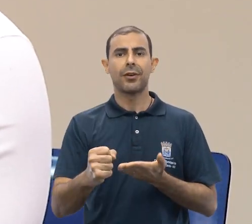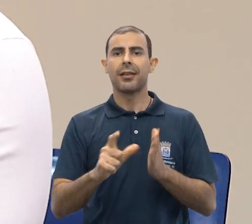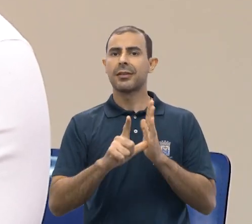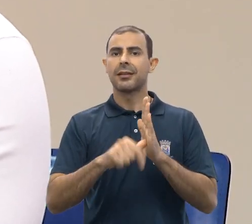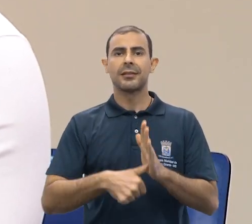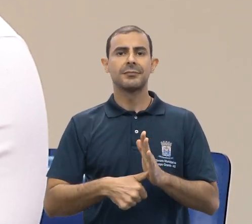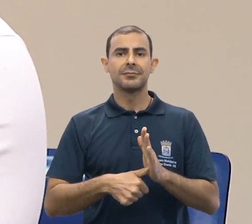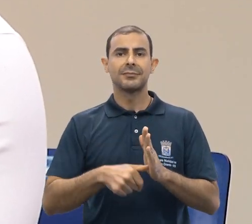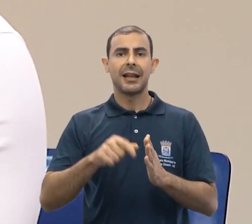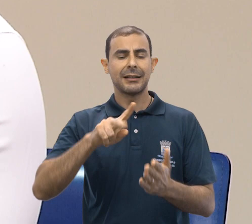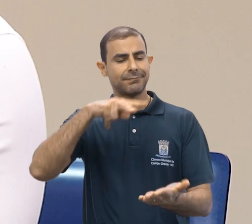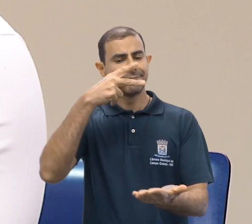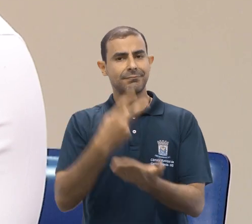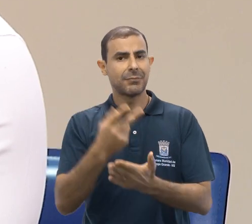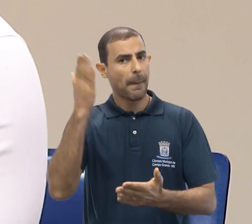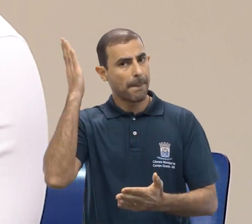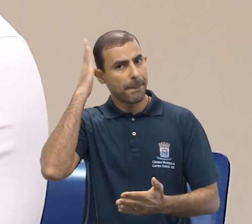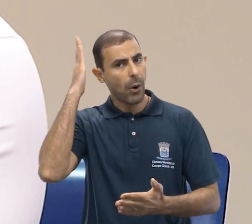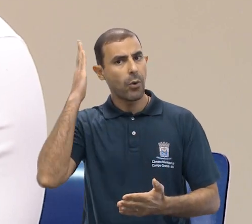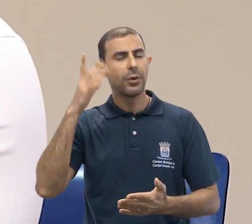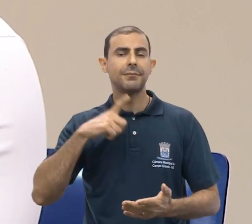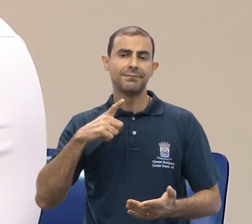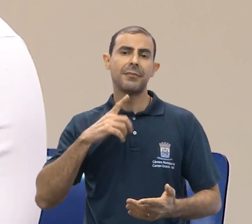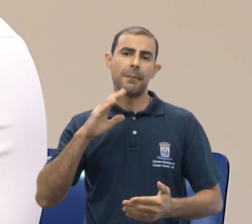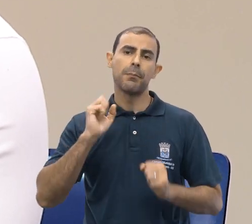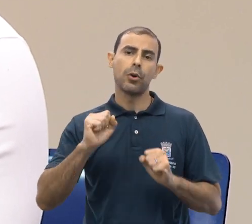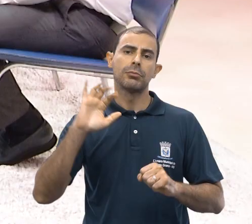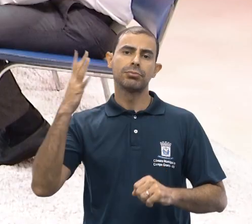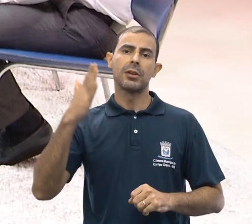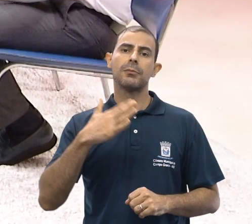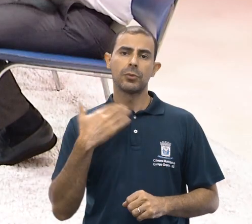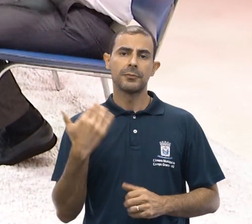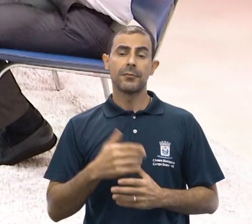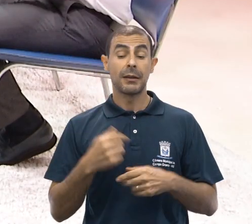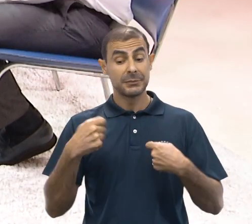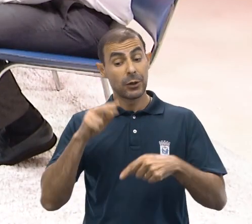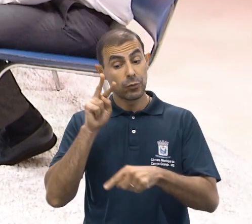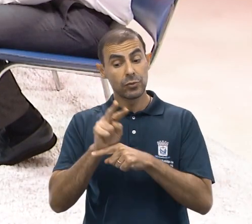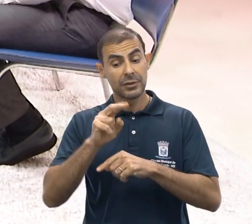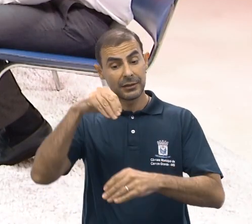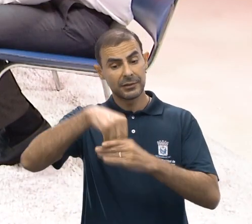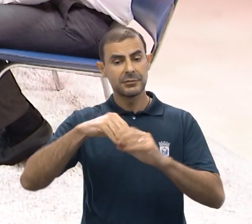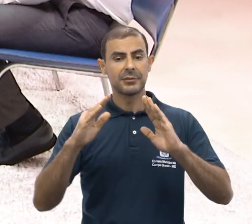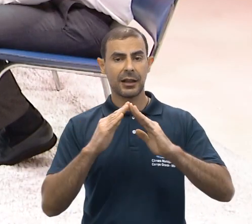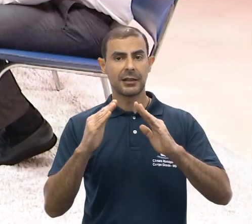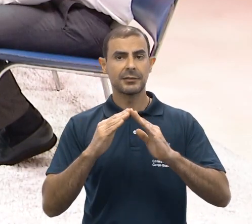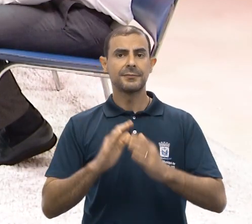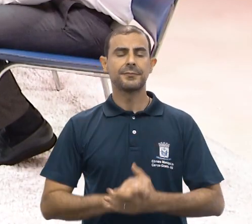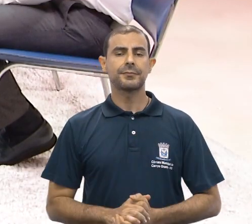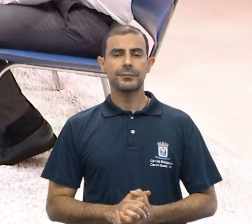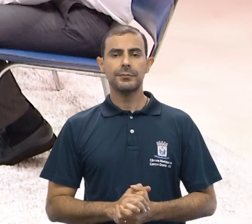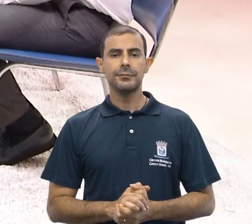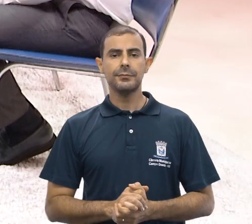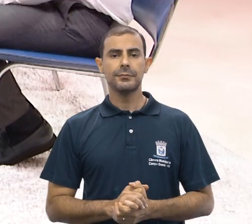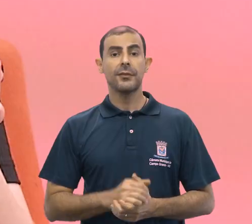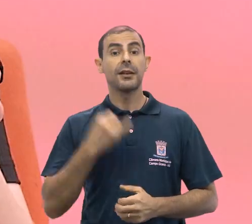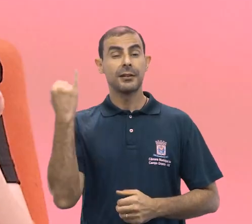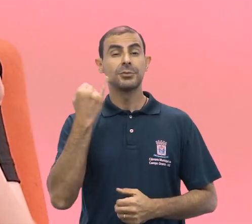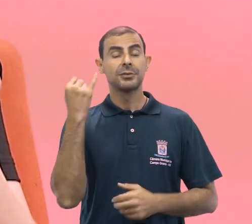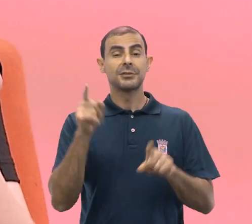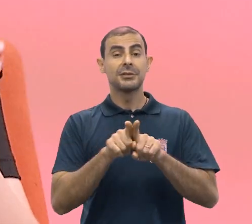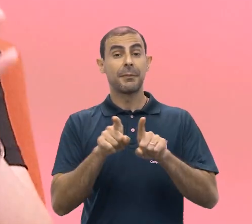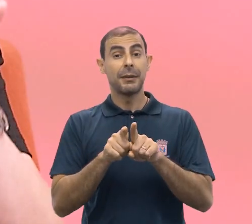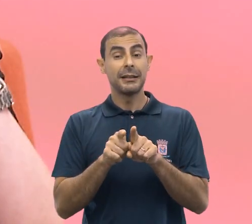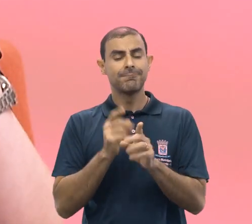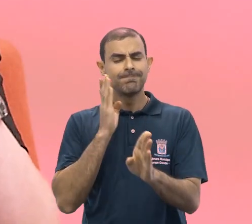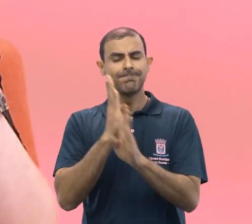causa de um trauma, né? Então, é importantíssimo ter esse cuidado em casa. E é importante também o diagnóstico precoce,